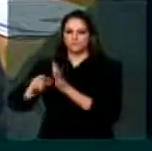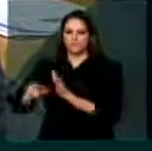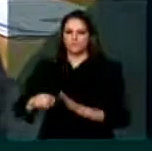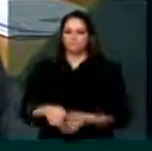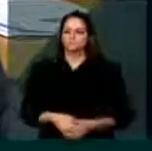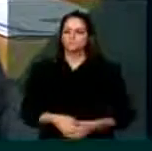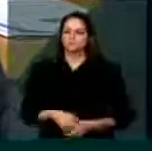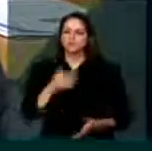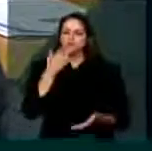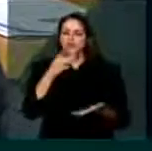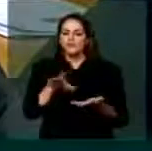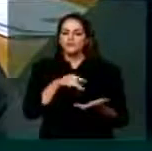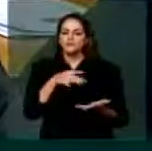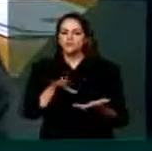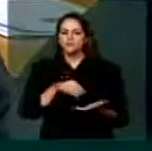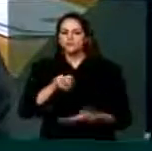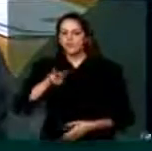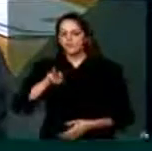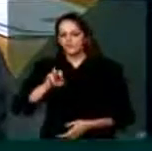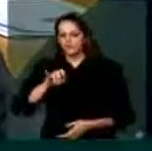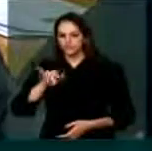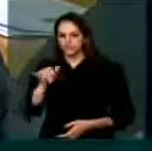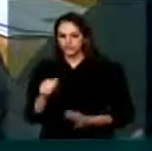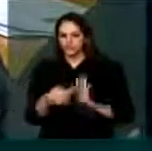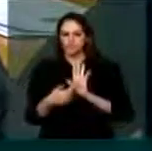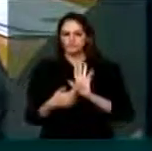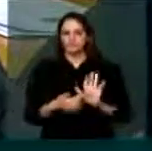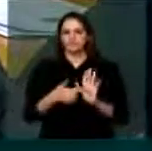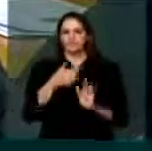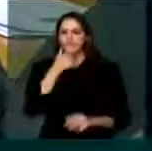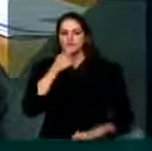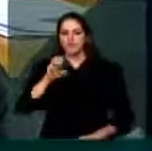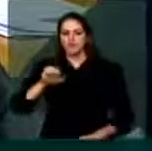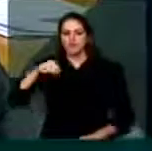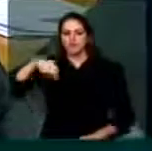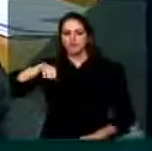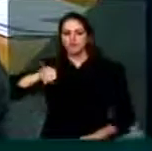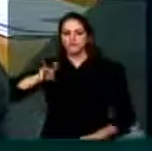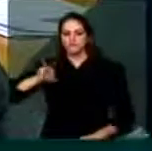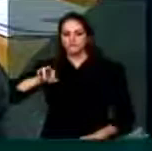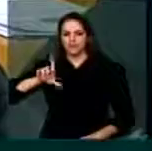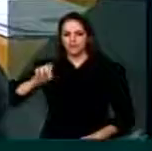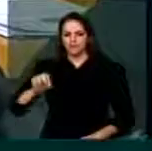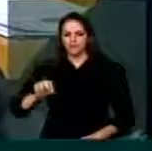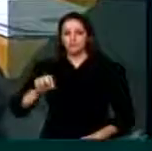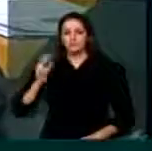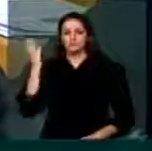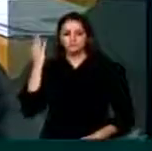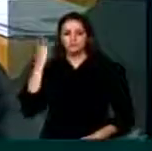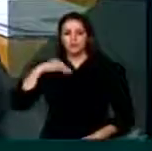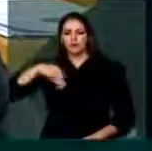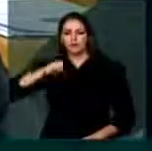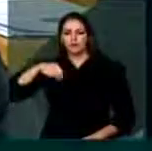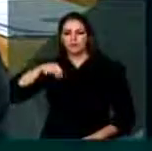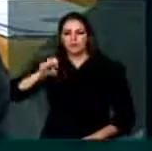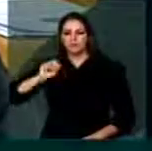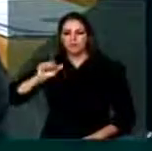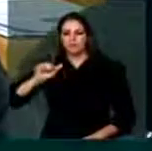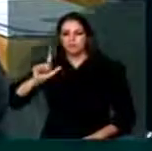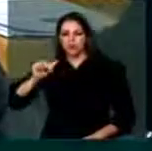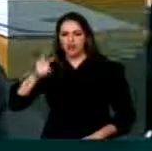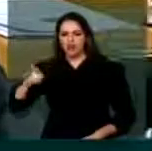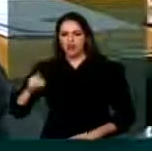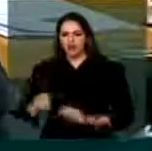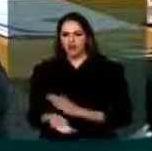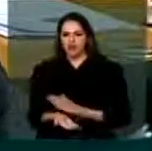A revista Veja revelou que o senhor Enivaldo Quadrado, condenado no Mensalão,